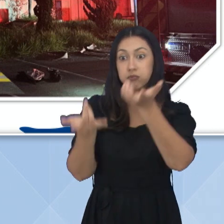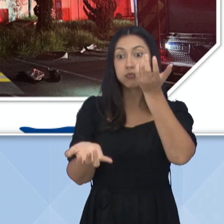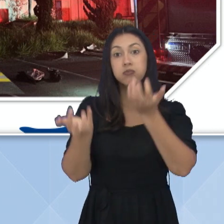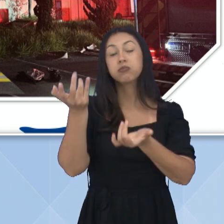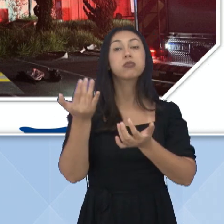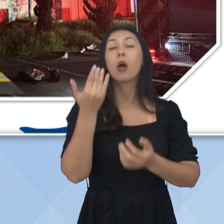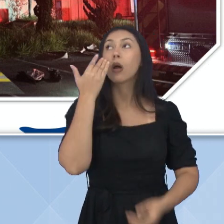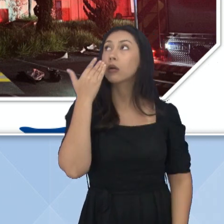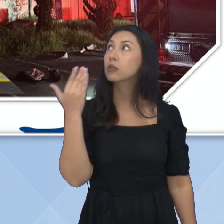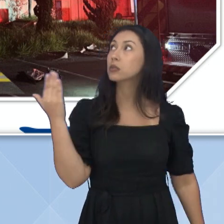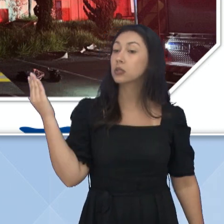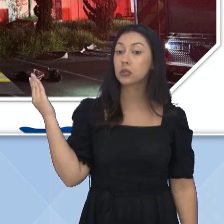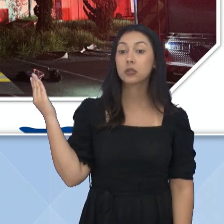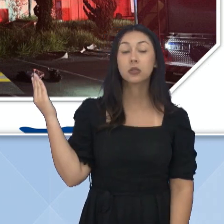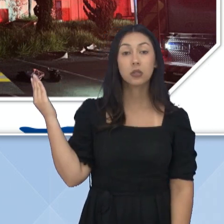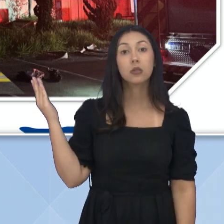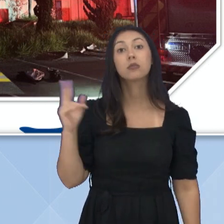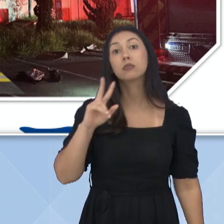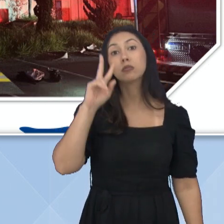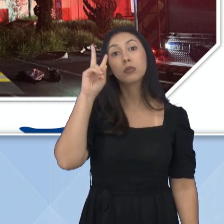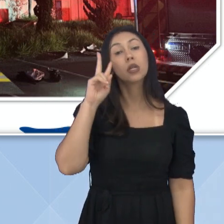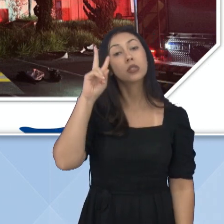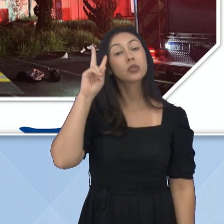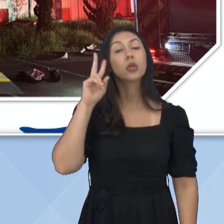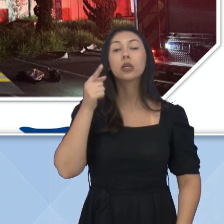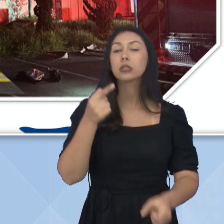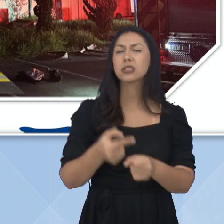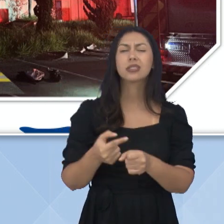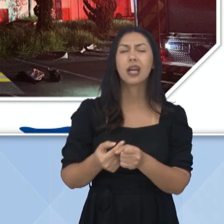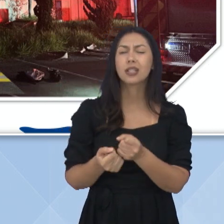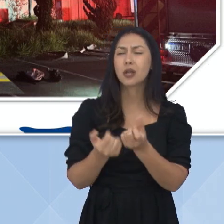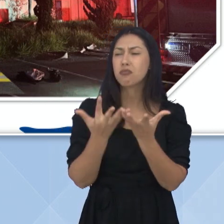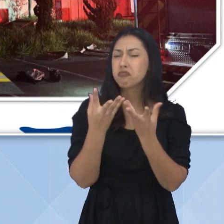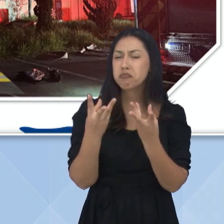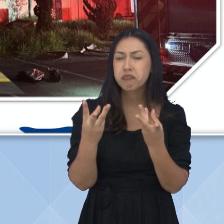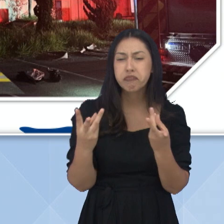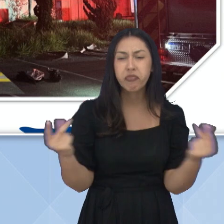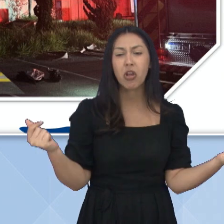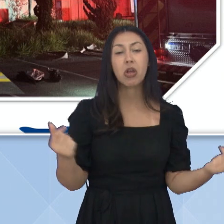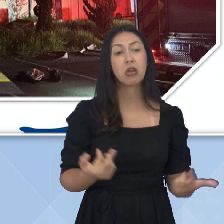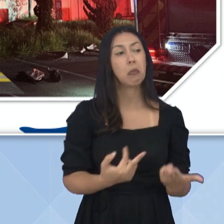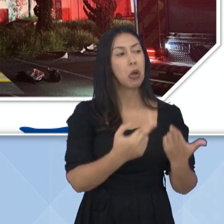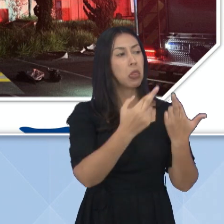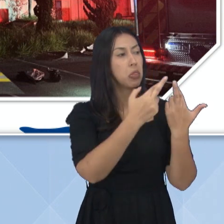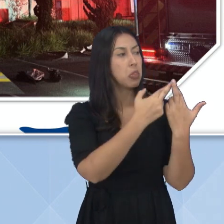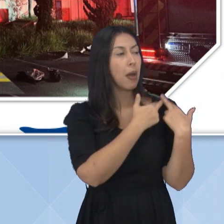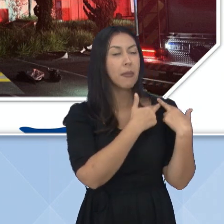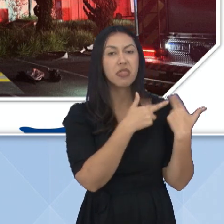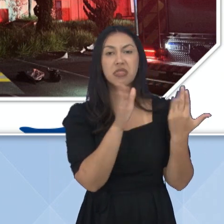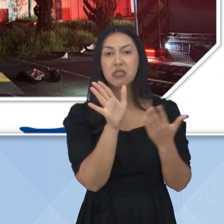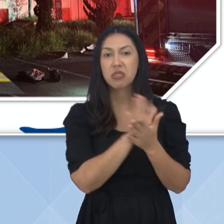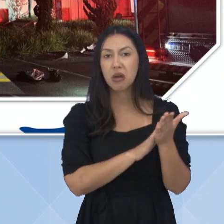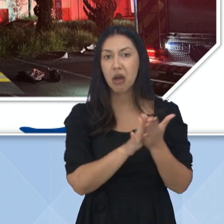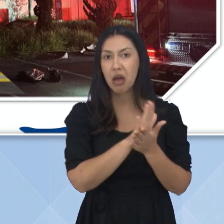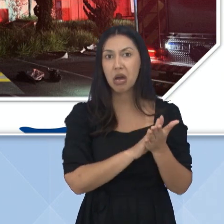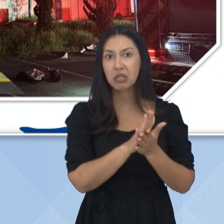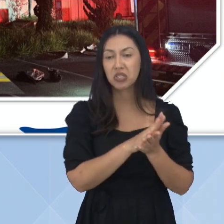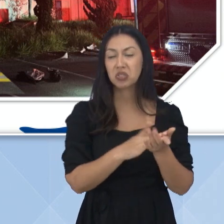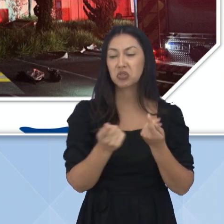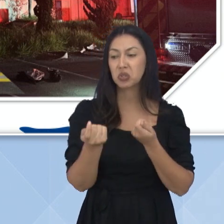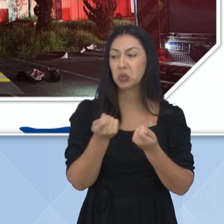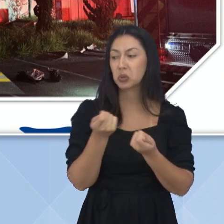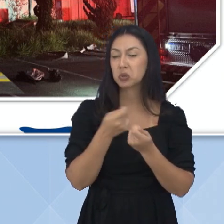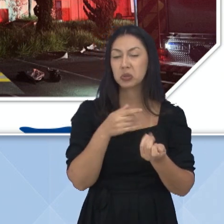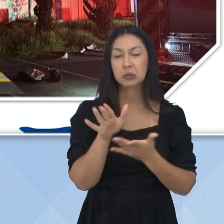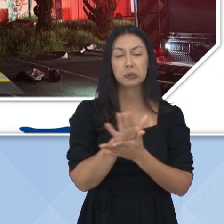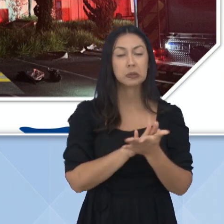o incêndio de uma história de uma cidade, é o incêndio da irresponsabilidade de gestores, é o